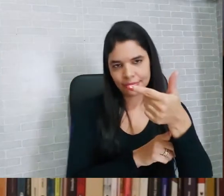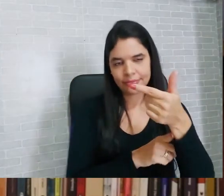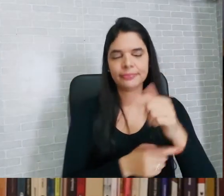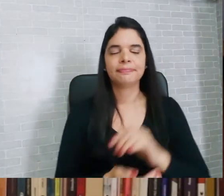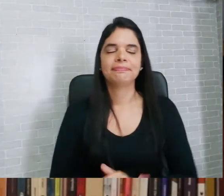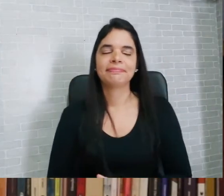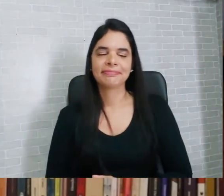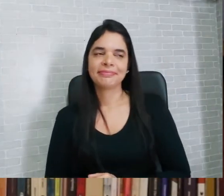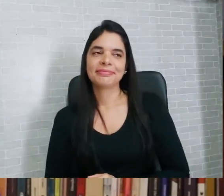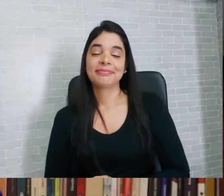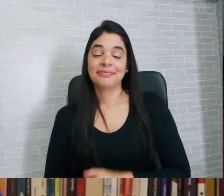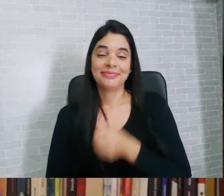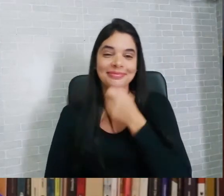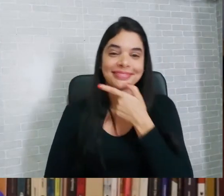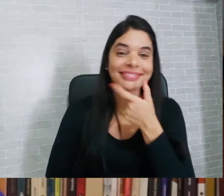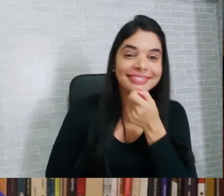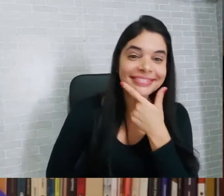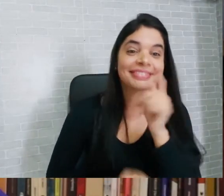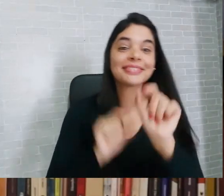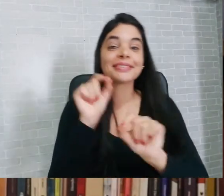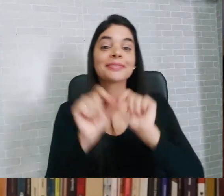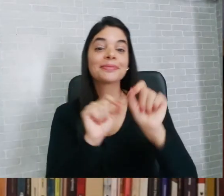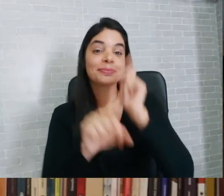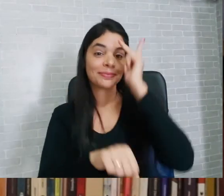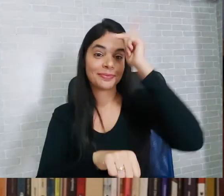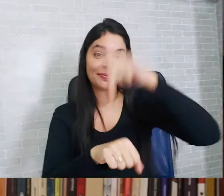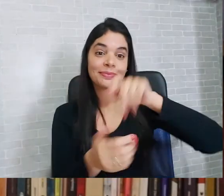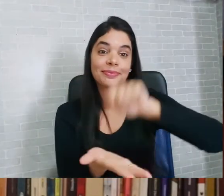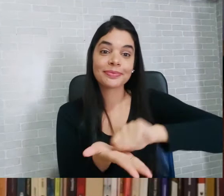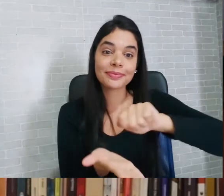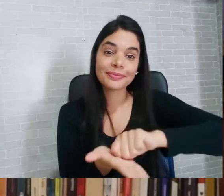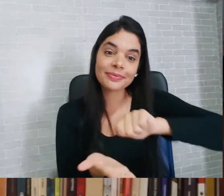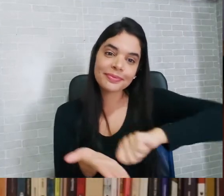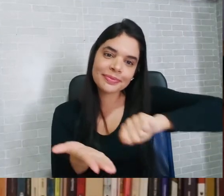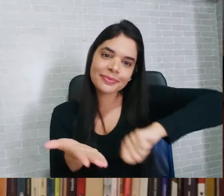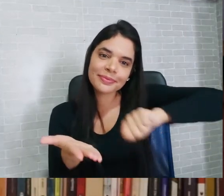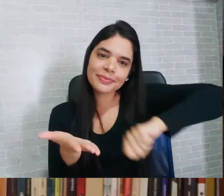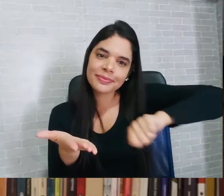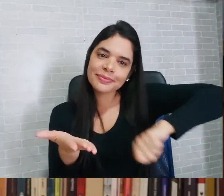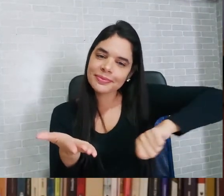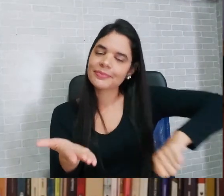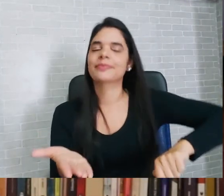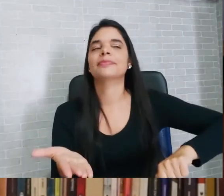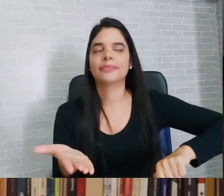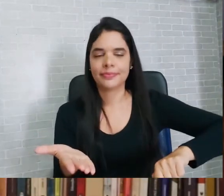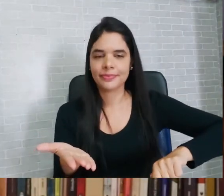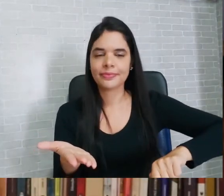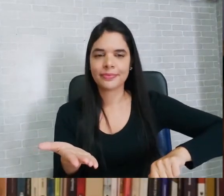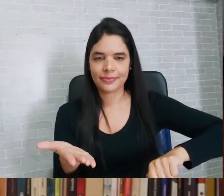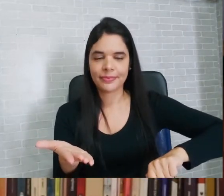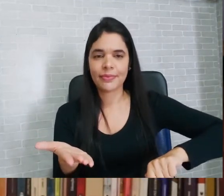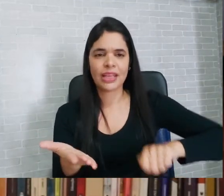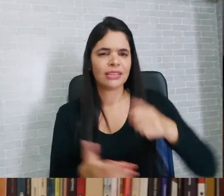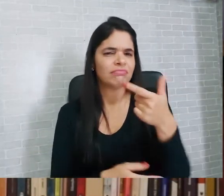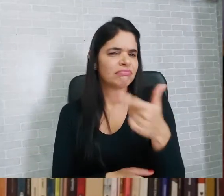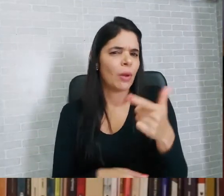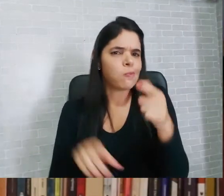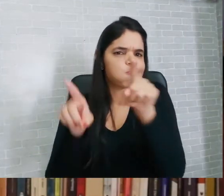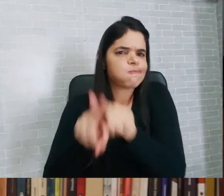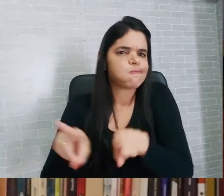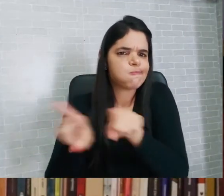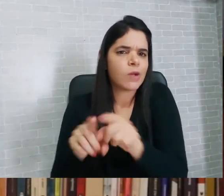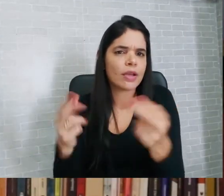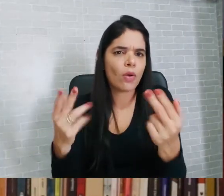E é engraçado que o René Marin, que vai escrever essa obra Batoilá, ele não tem a mesma divulgação, a